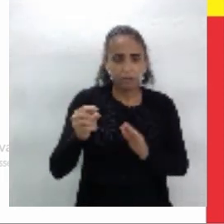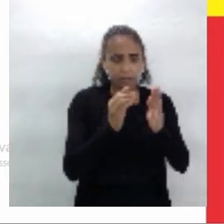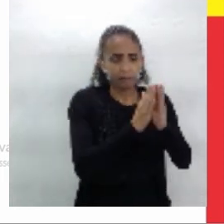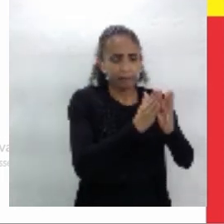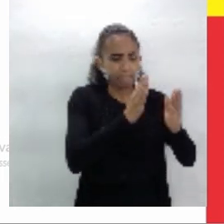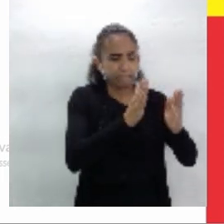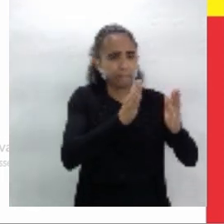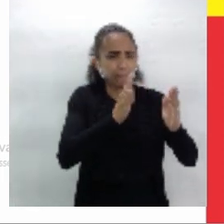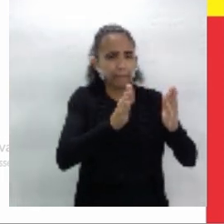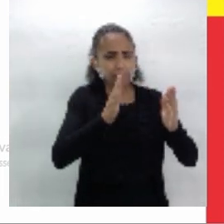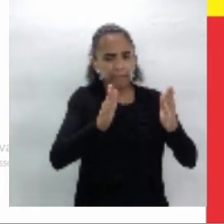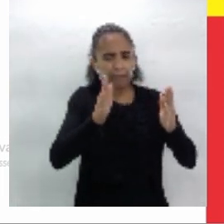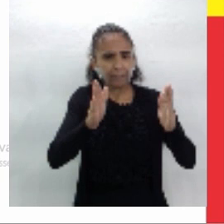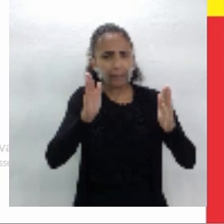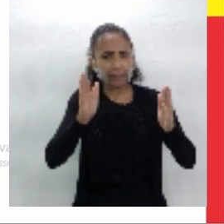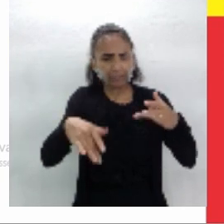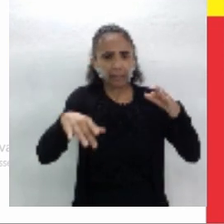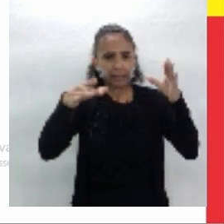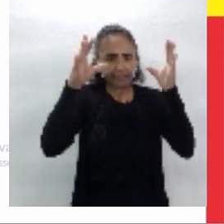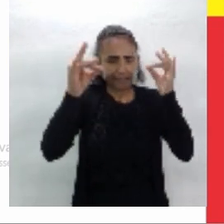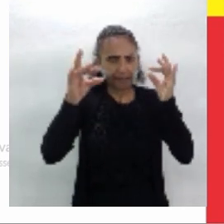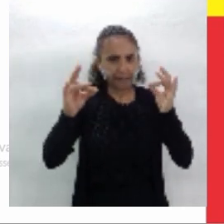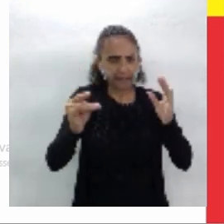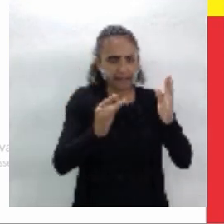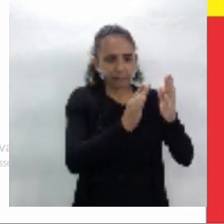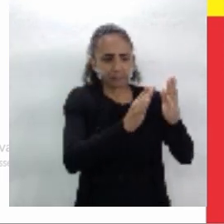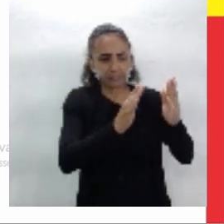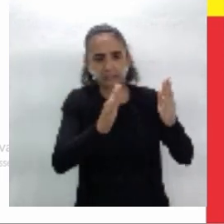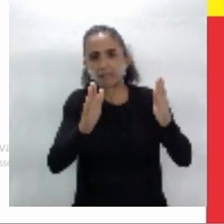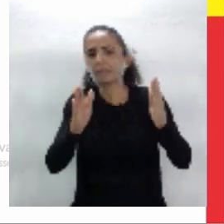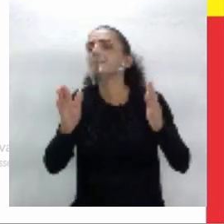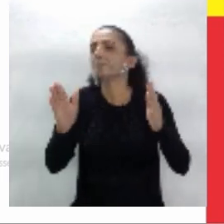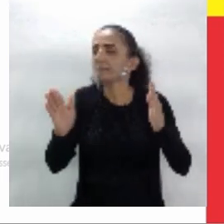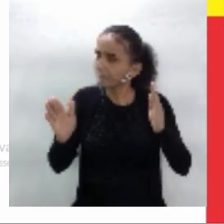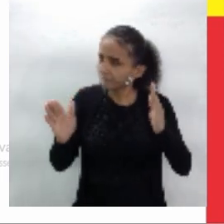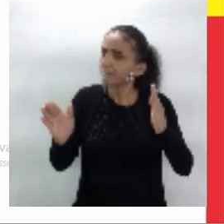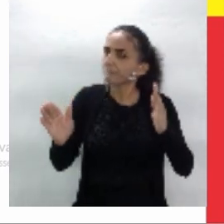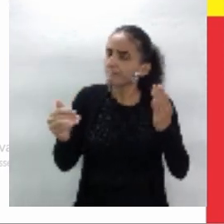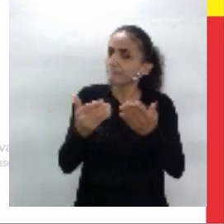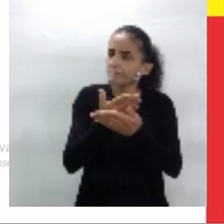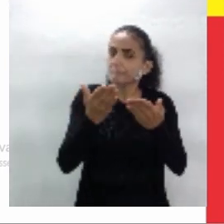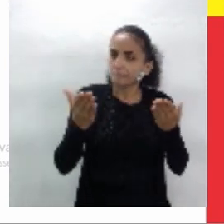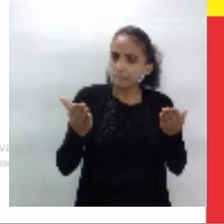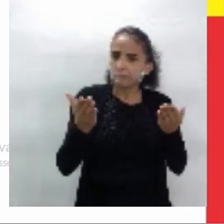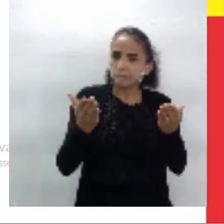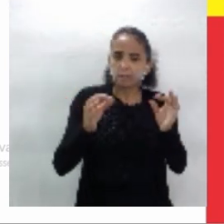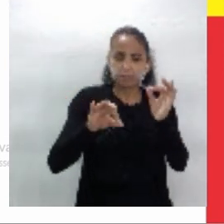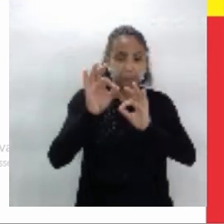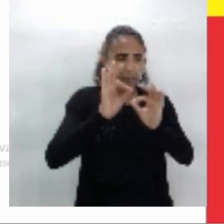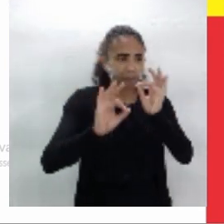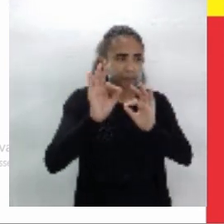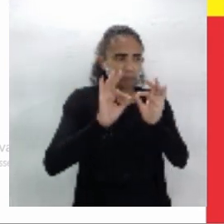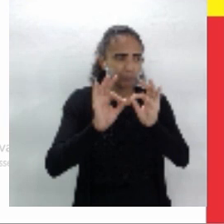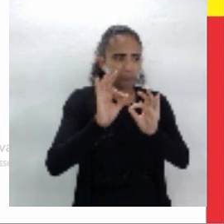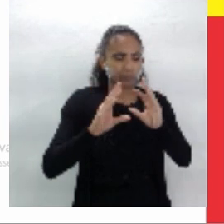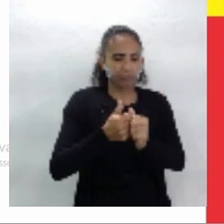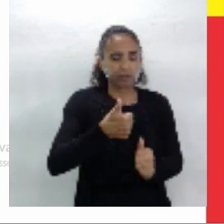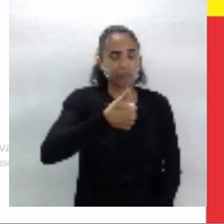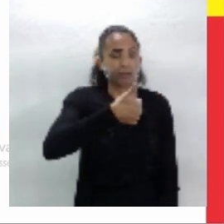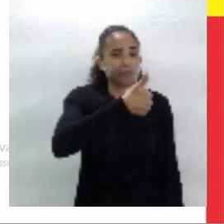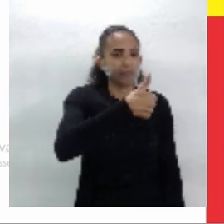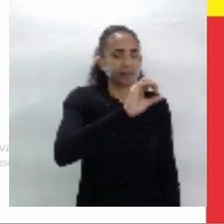milhar, unidade de milhão, dezena de milhão, centena de milhão e assim por diante. Então, transformando vai ser